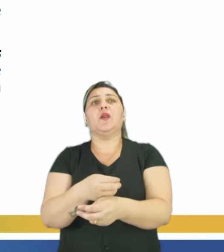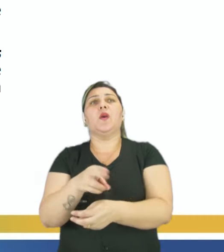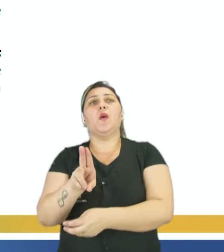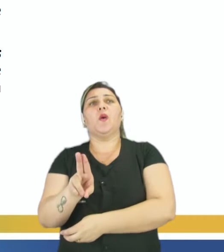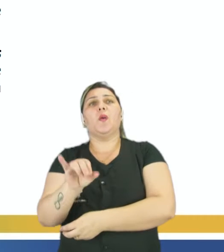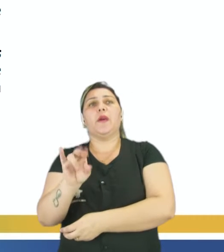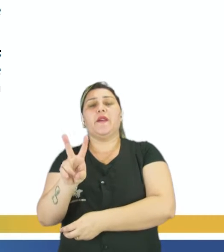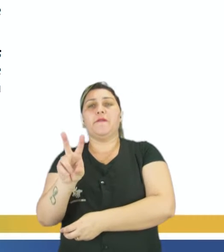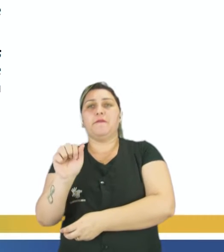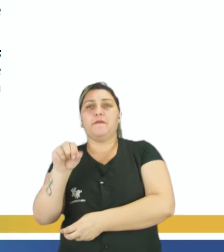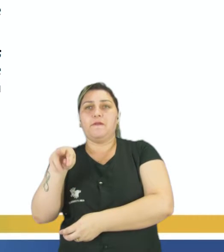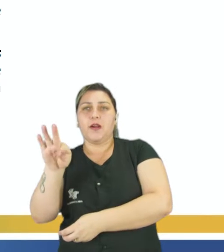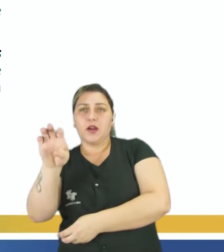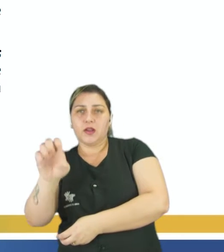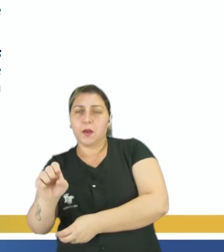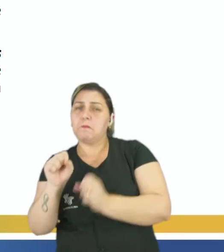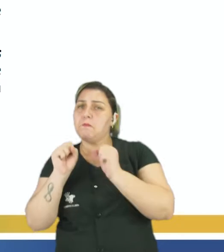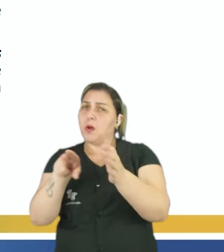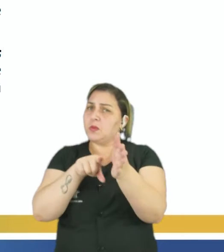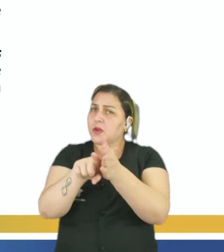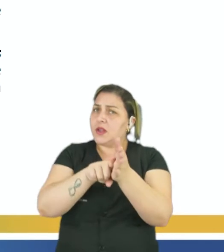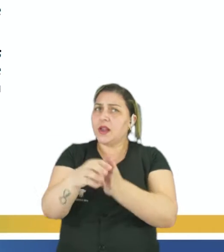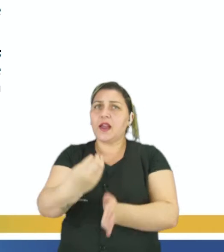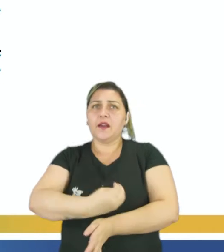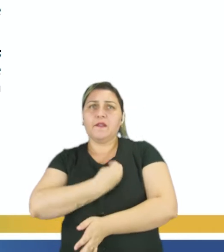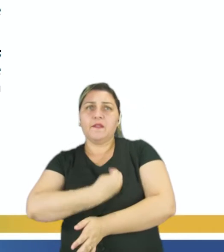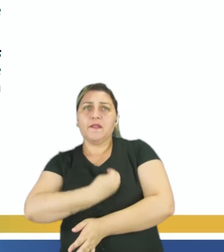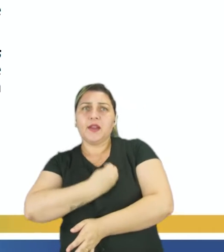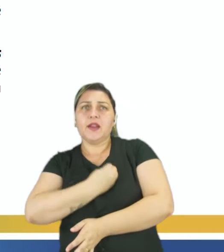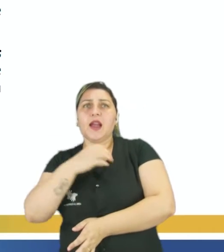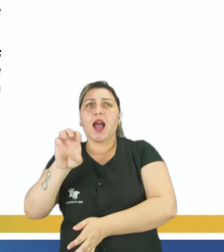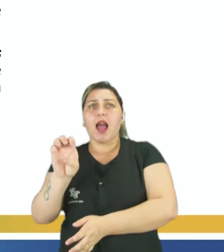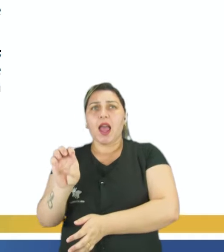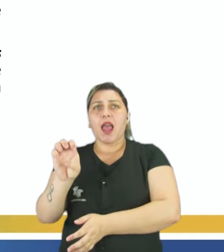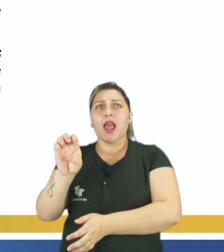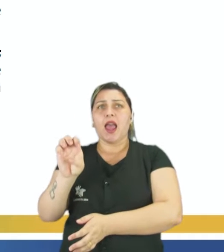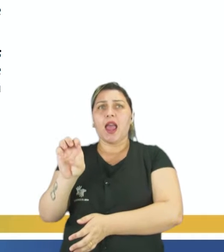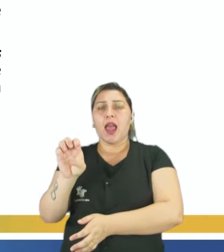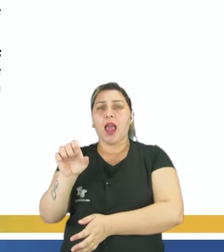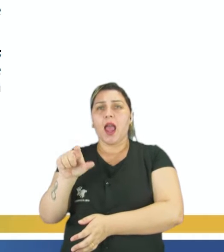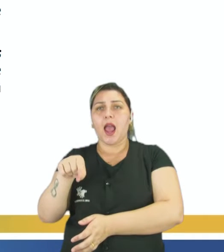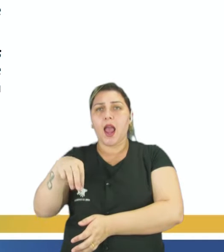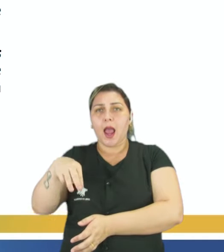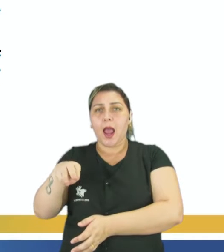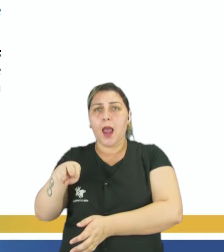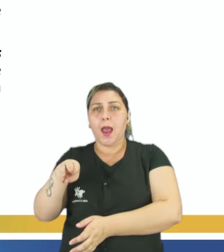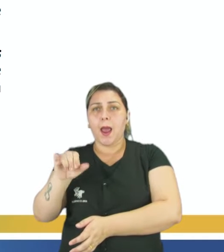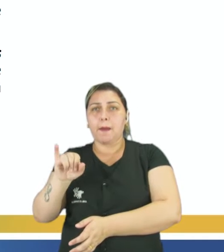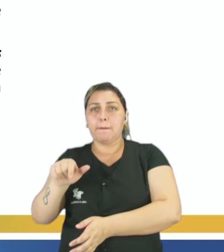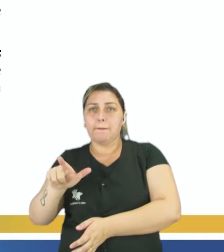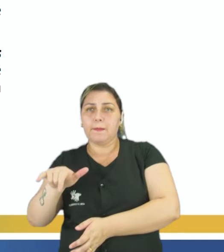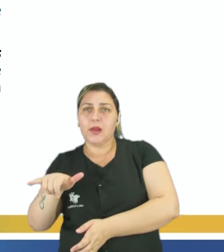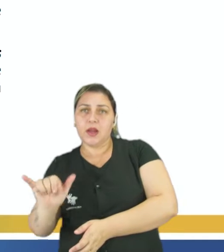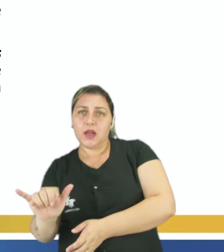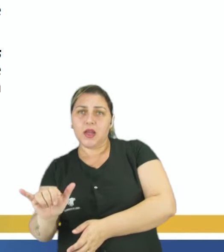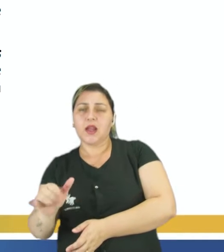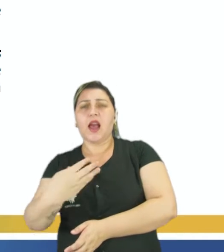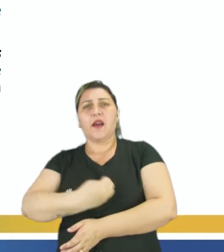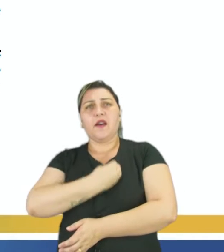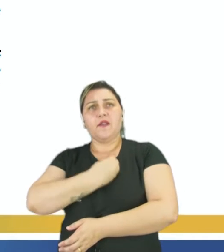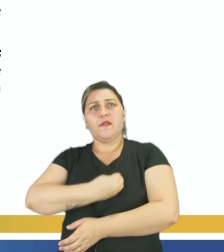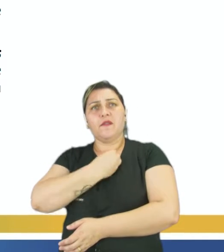exemplo, você pode pesquisar sobre a vida dela, as obras dela, como era a vida na Inglaterra naquela época, nos idos